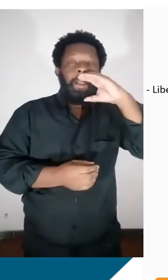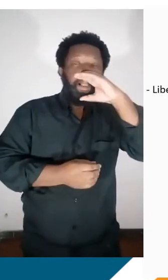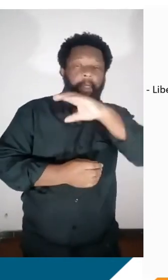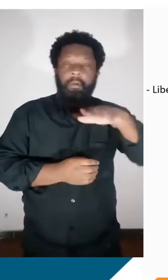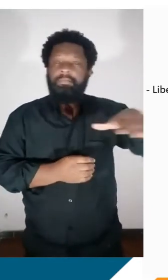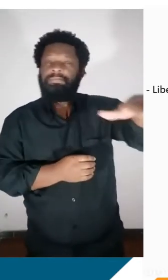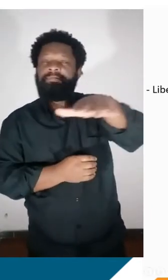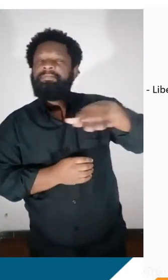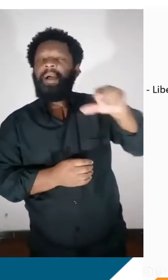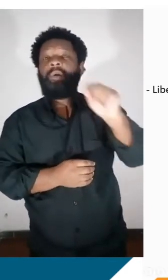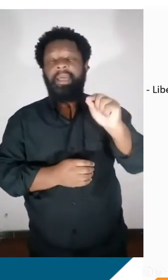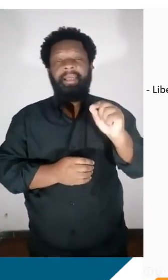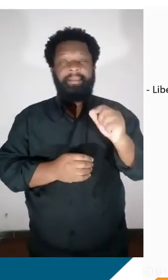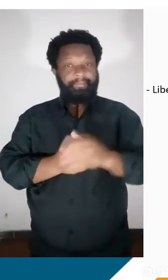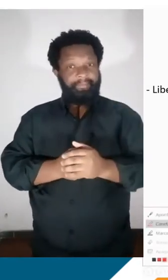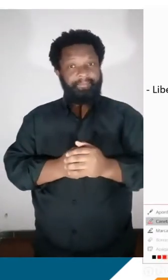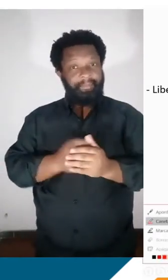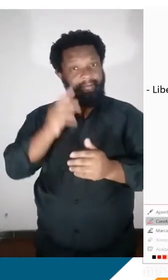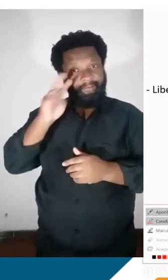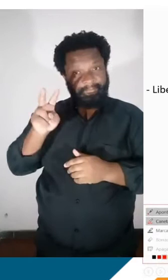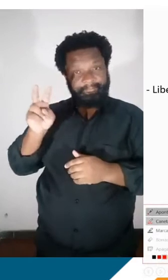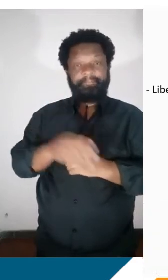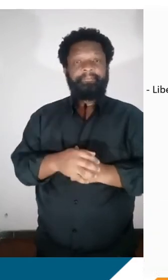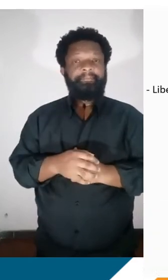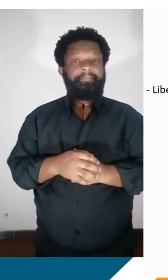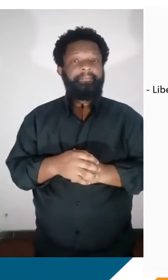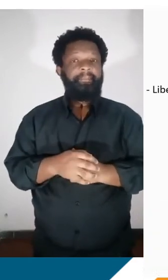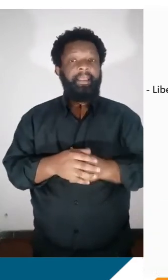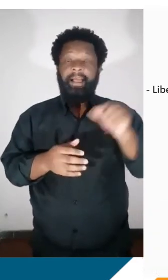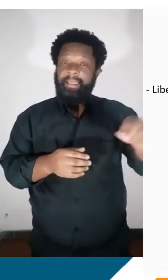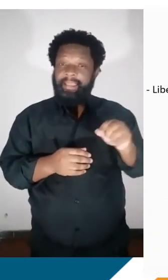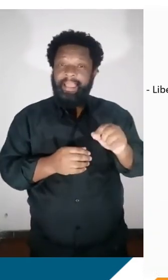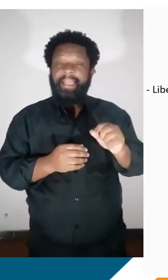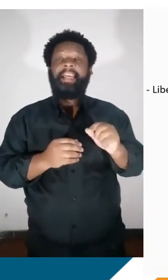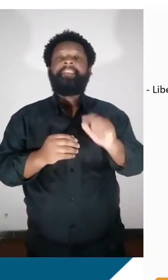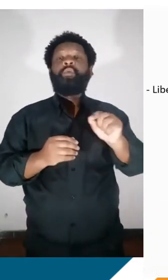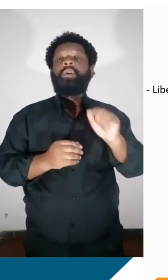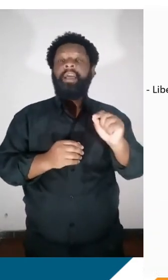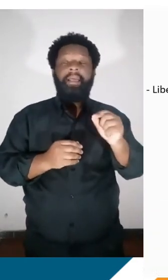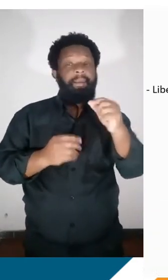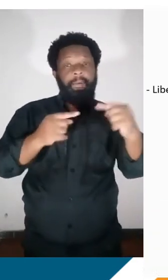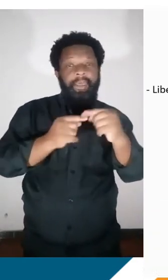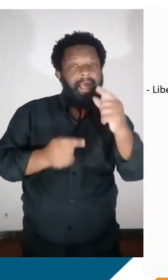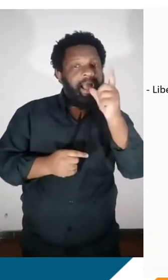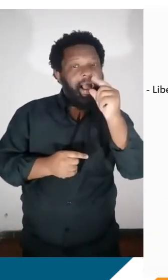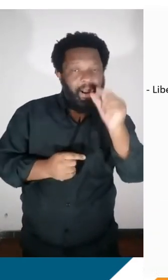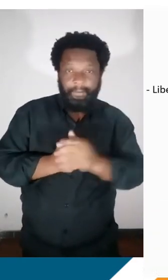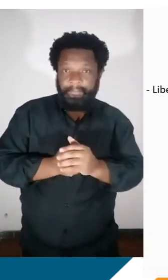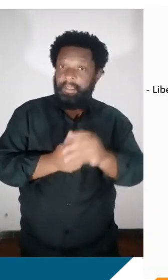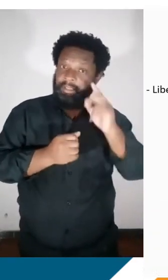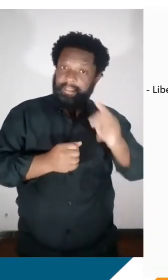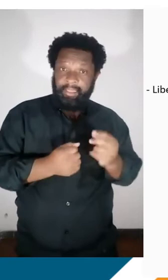no caso a vizinhança aqui é a água. Deixa eu botar aqui um pointer. No caso aqui a vizinhança é a água. Então você está